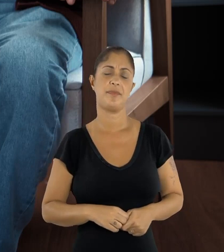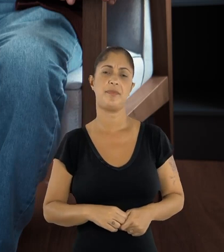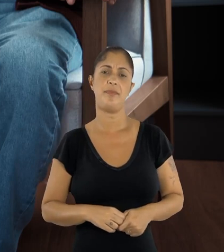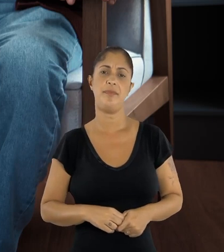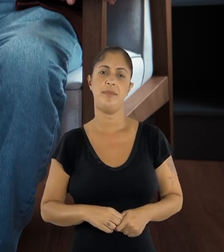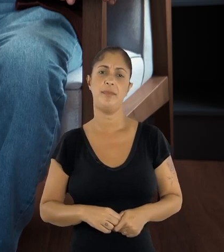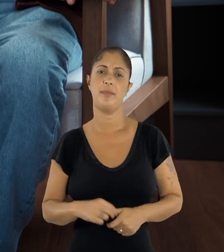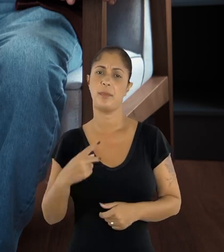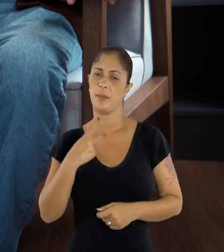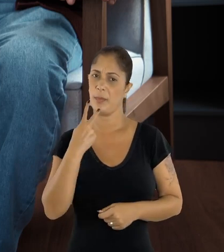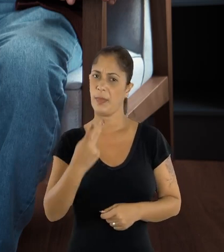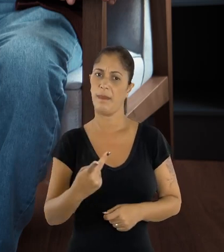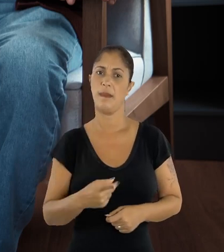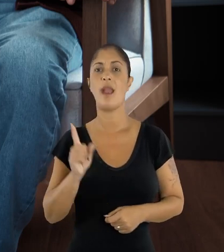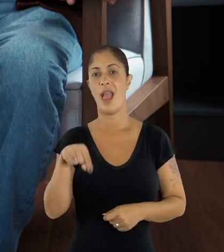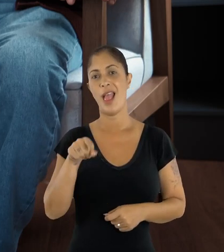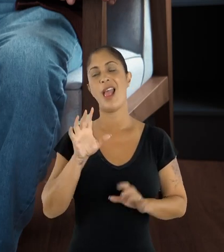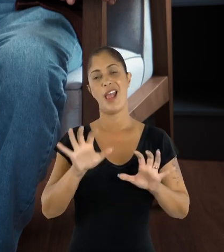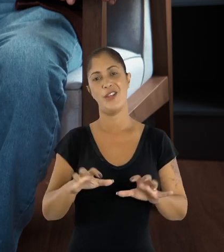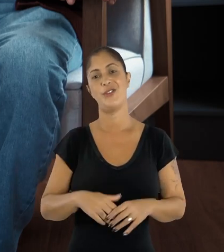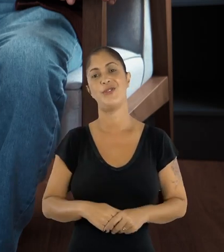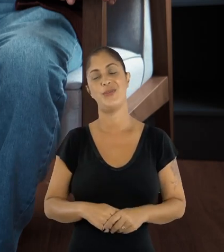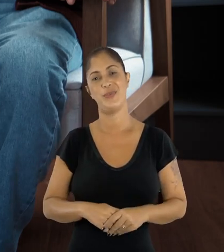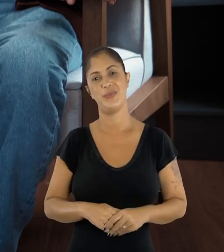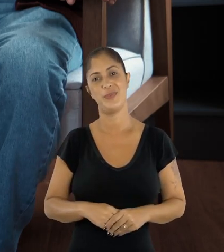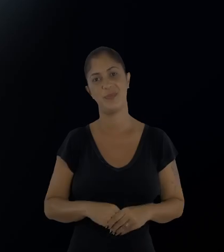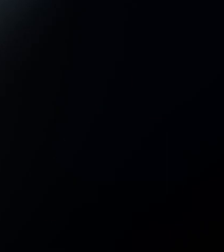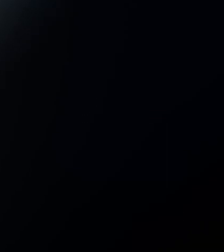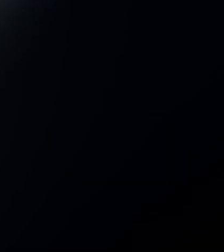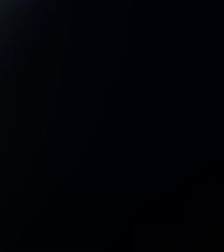na mesa. Eu falei, pô, é isso, né?